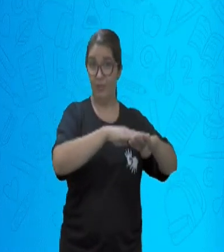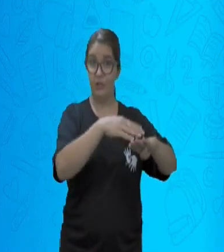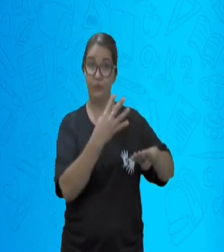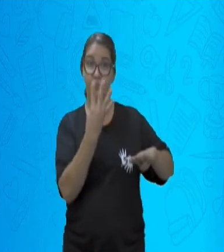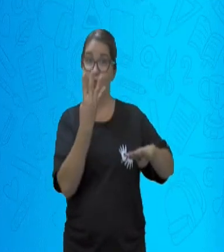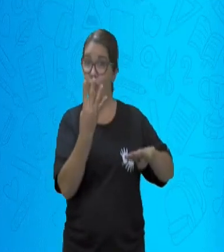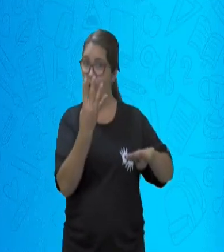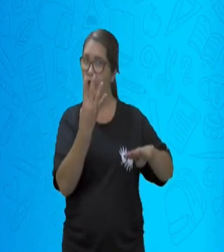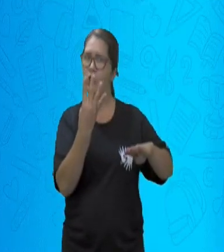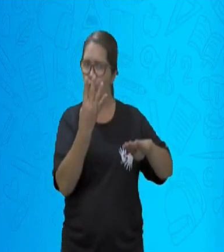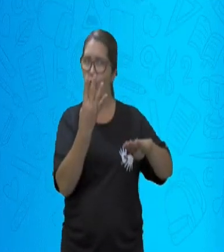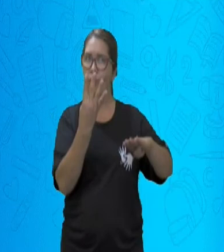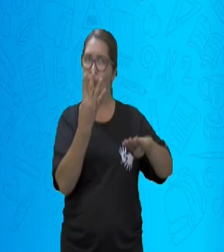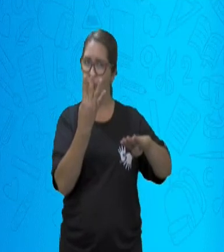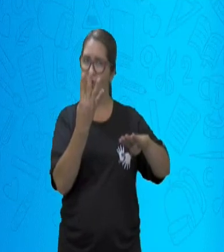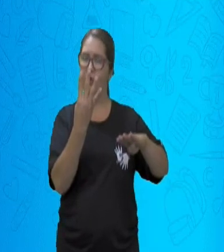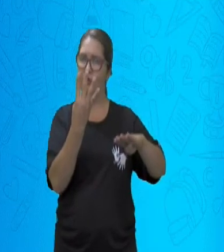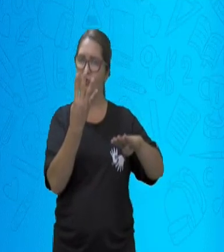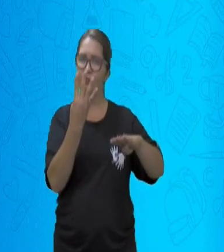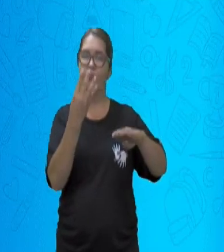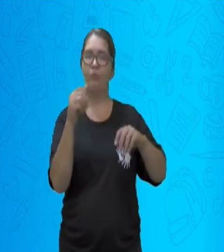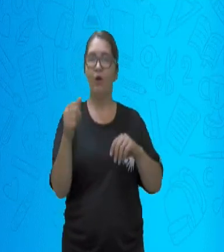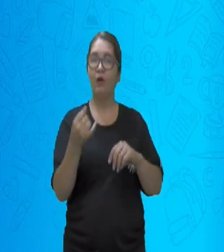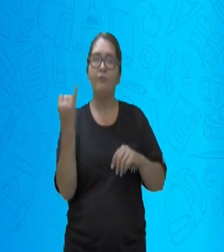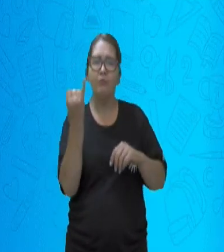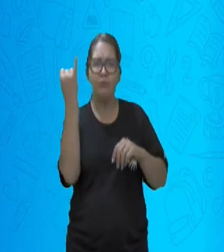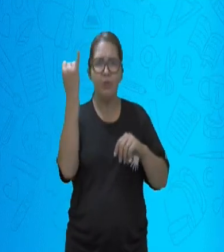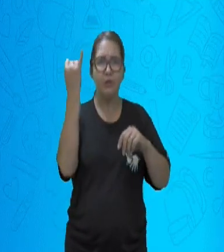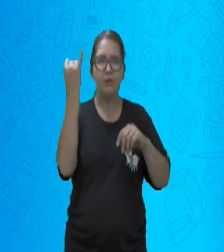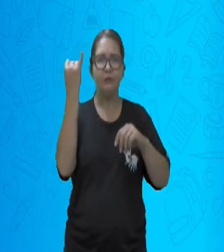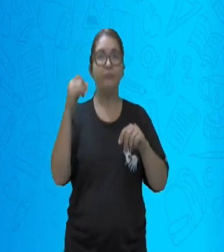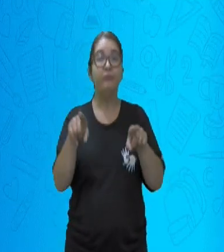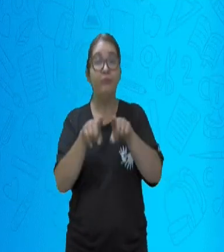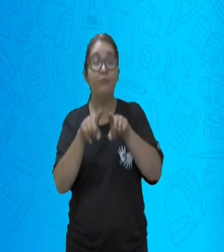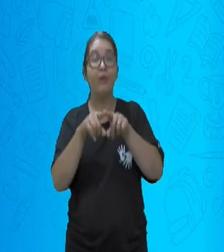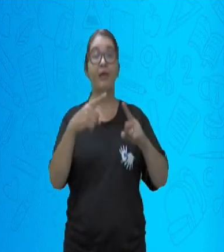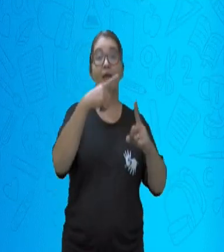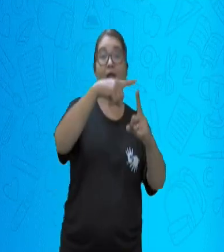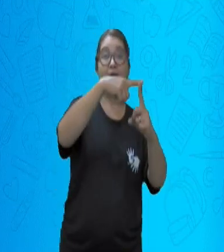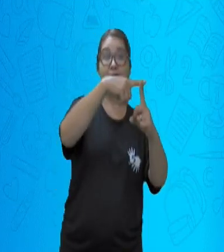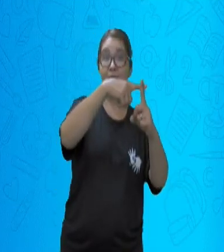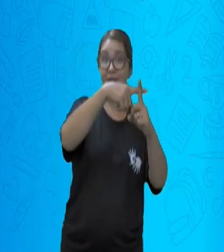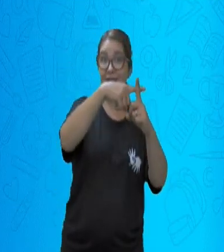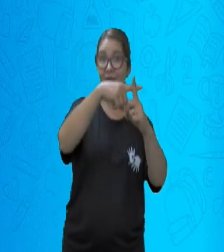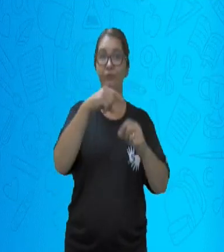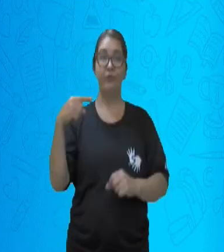já falamos, que é a adição e a subtração.